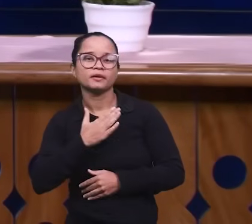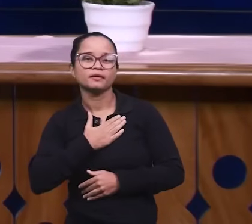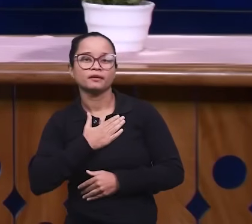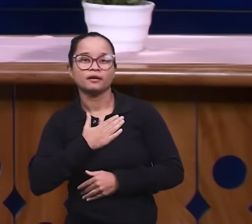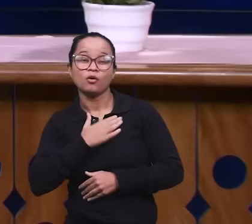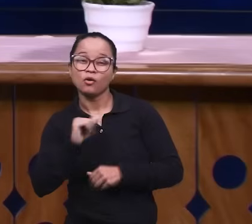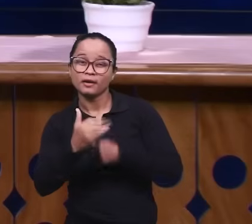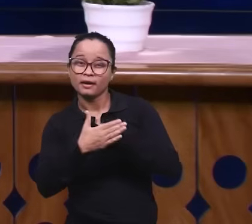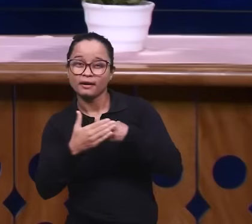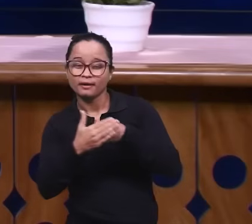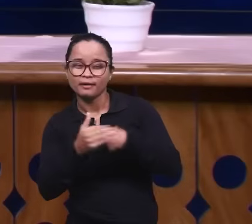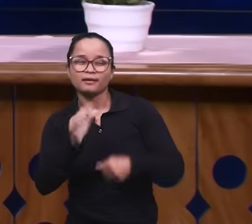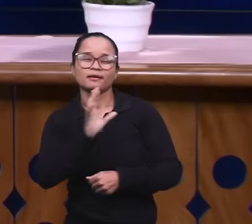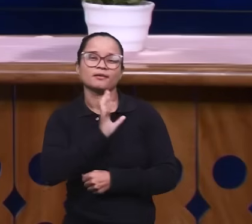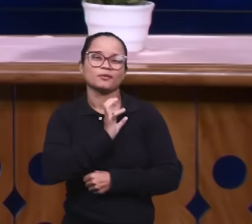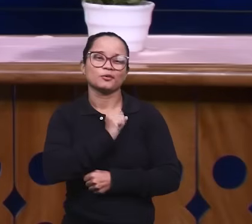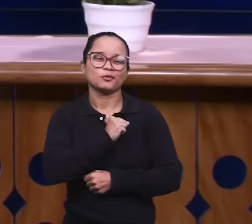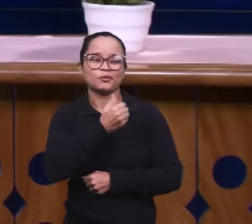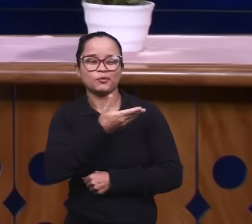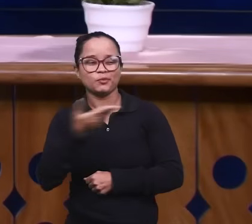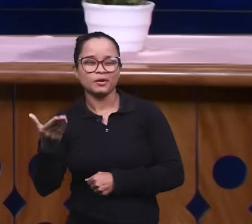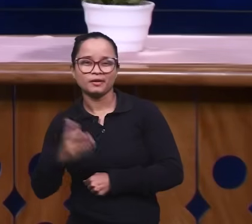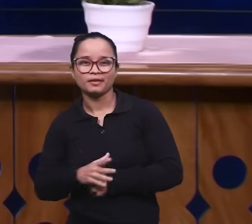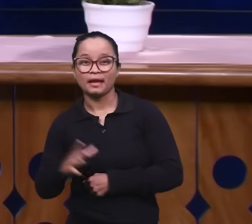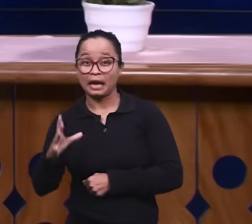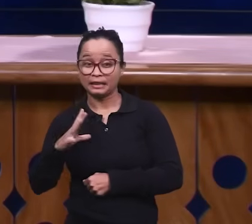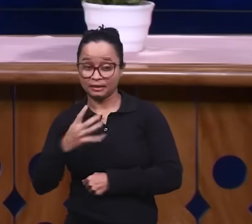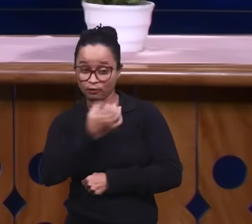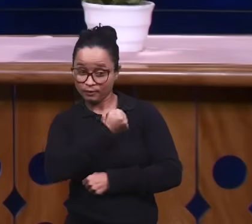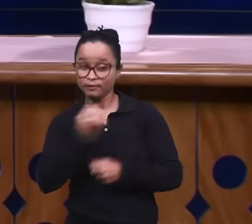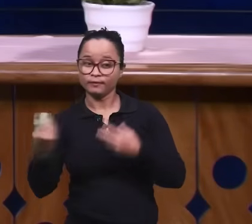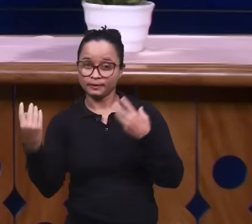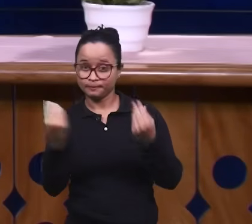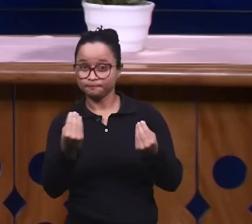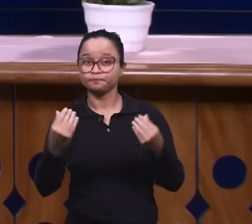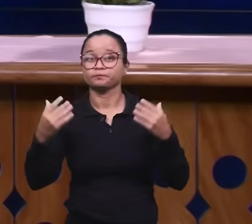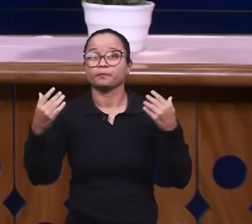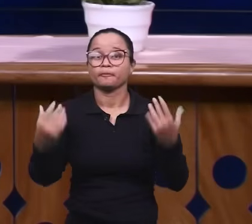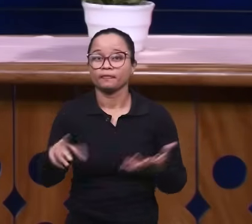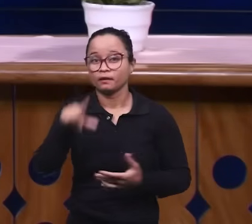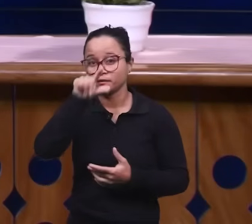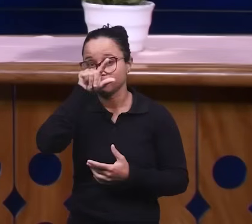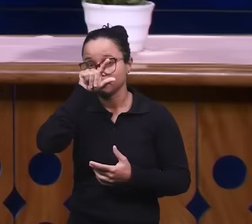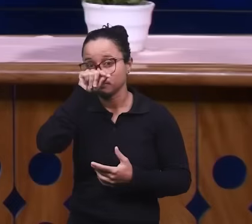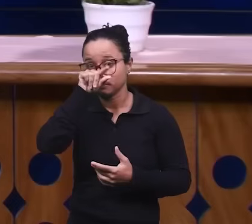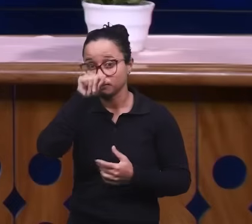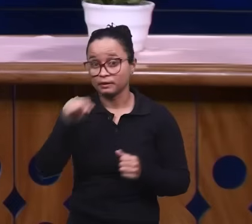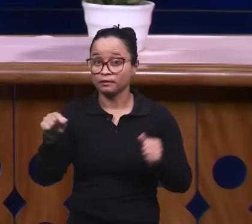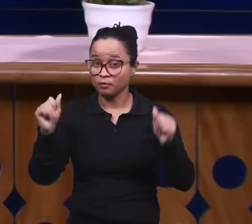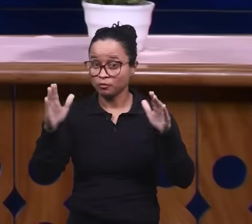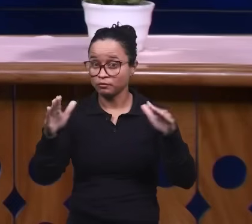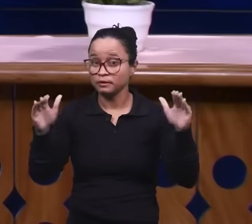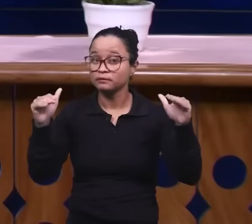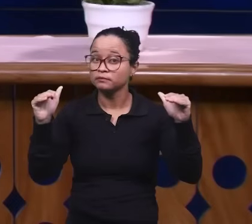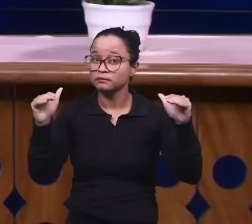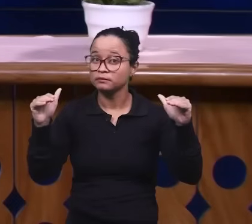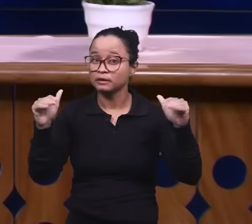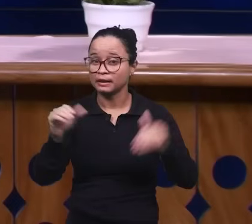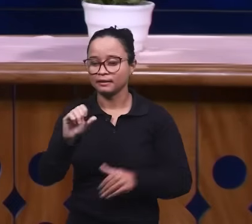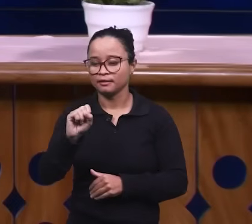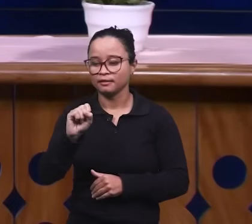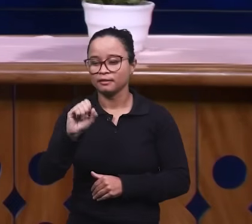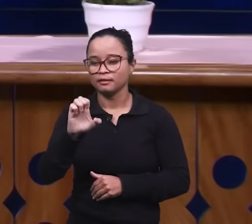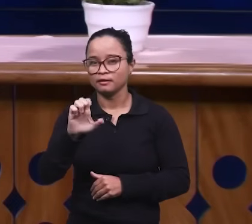daquela que lhe é querida, daquele para quem ele tem salvação. Então essas pombas chamadas selvagens são